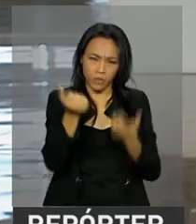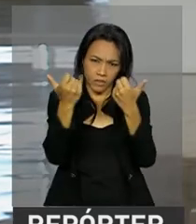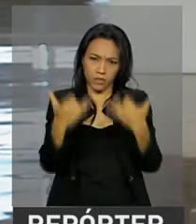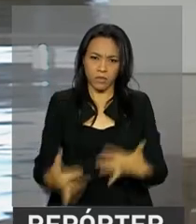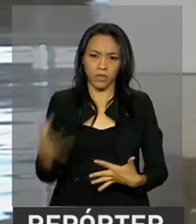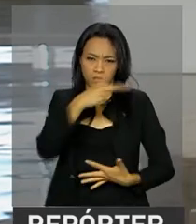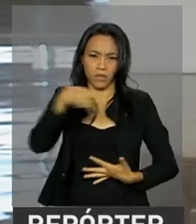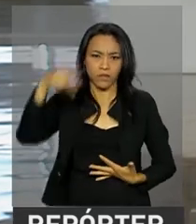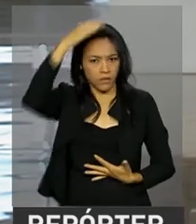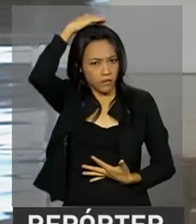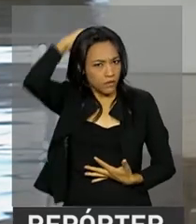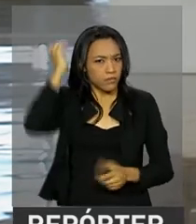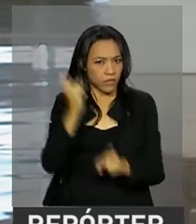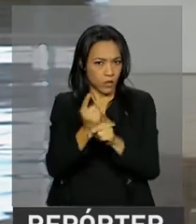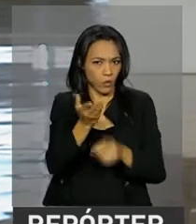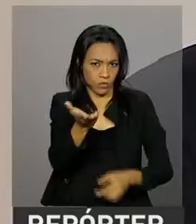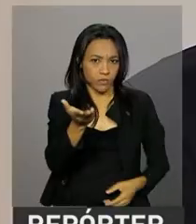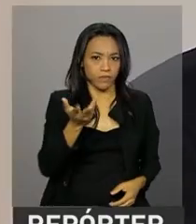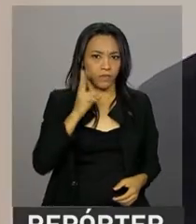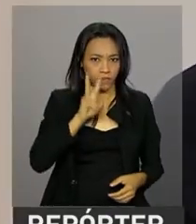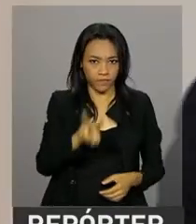presidente falou nesse encontro